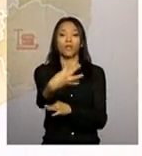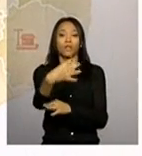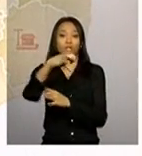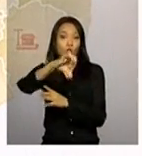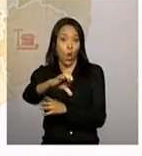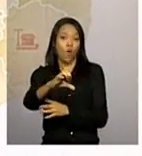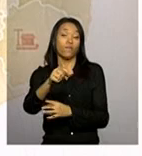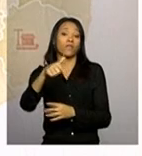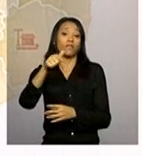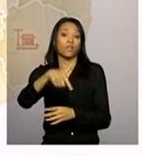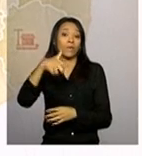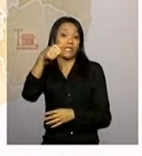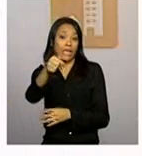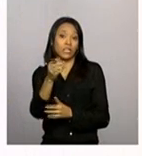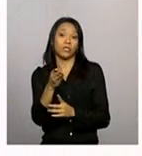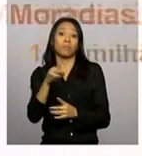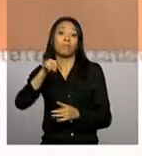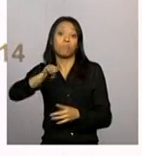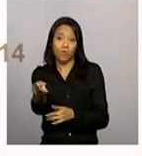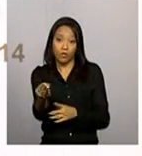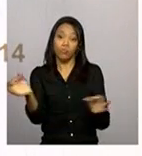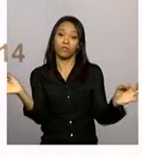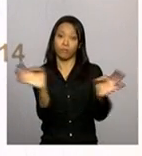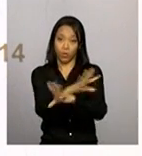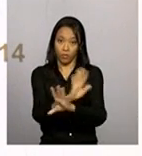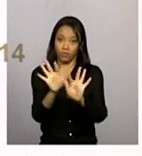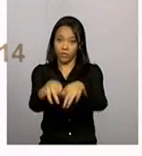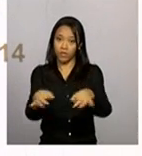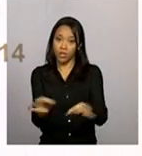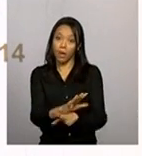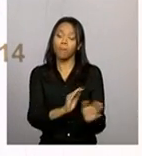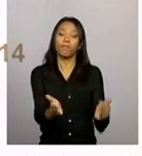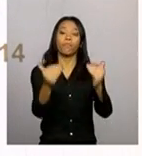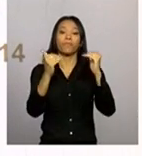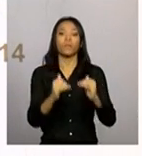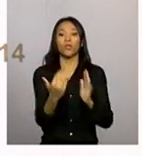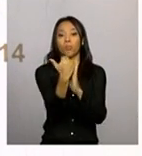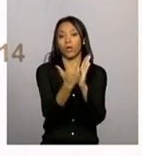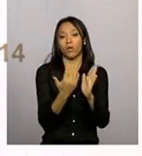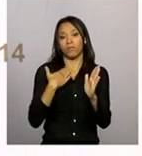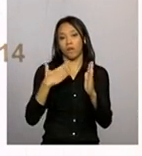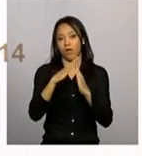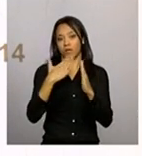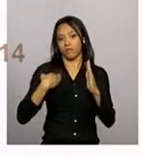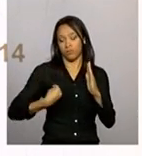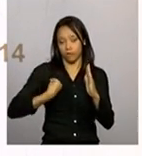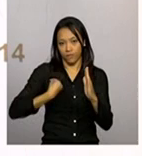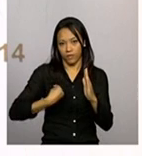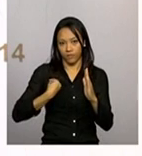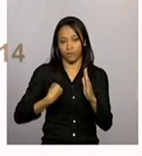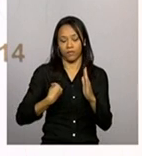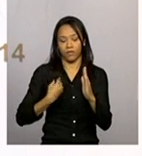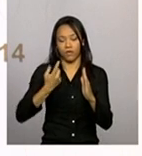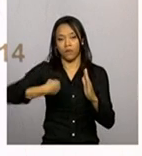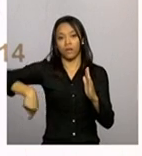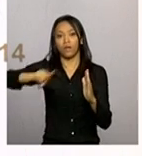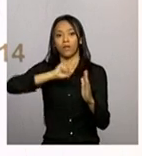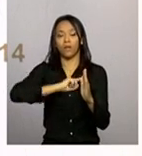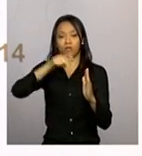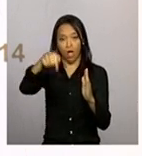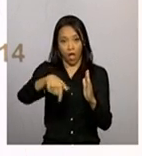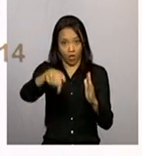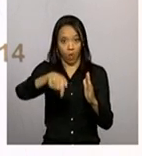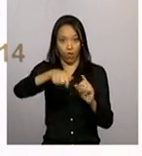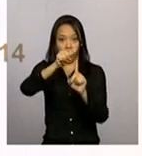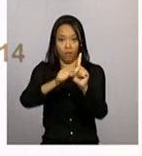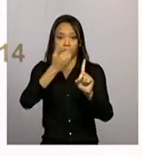449,7 bilhões de ações concluídas. No programa Minha Casa Minha Vida, especificamente, nós agora, em